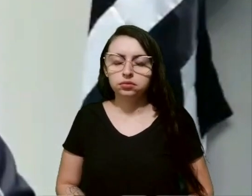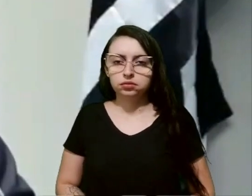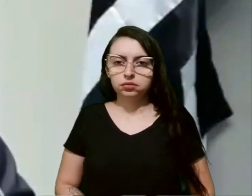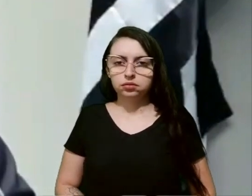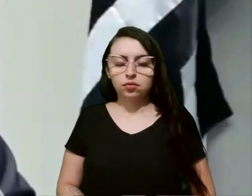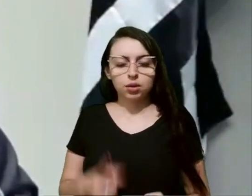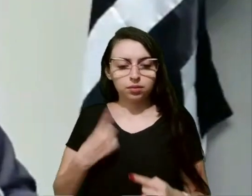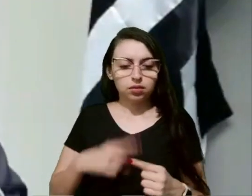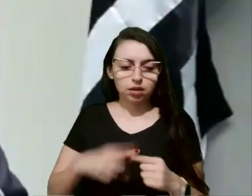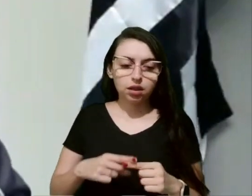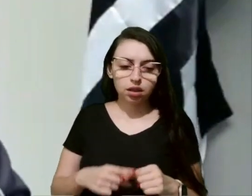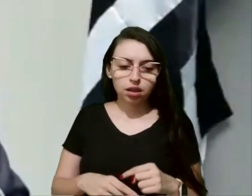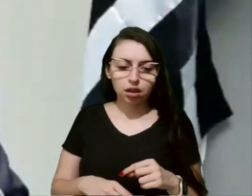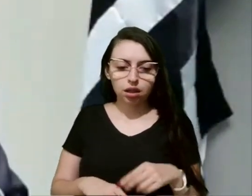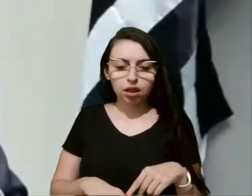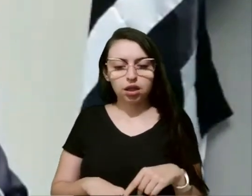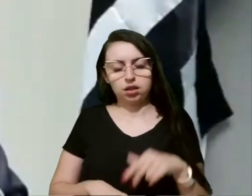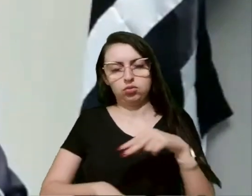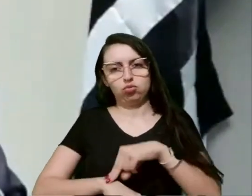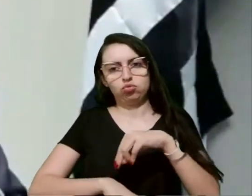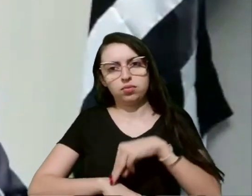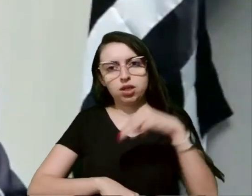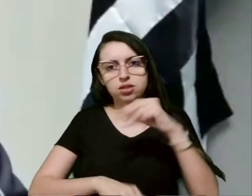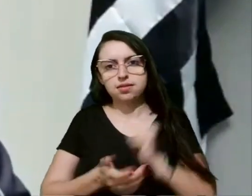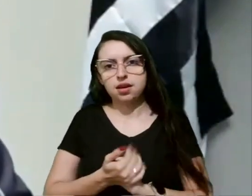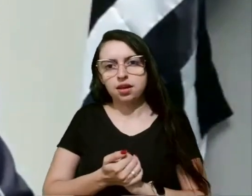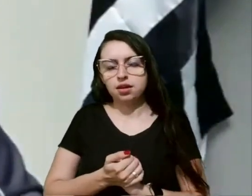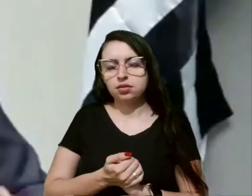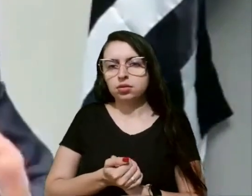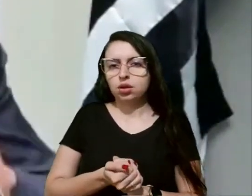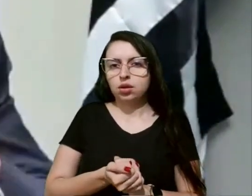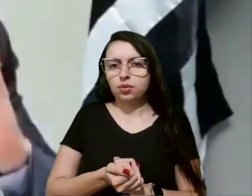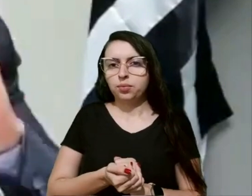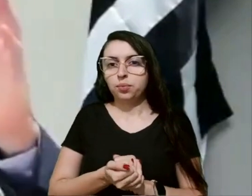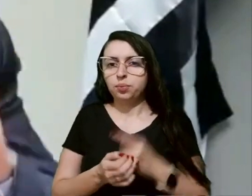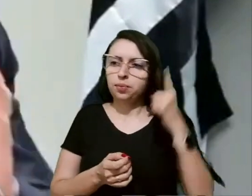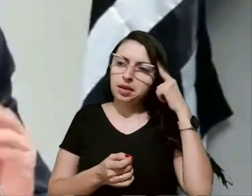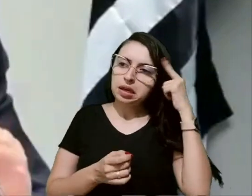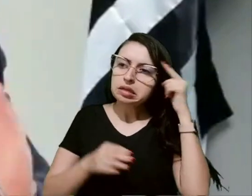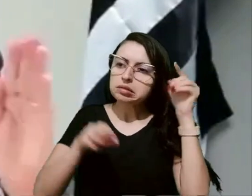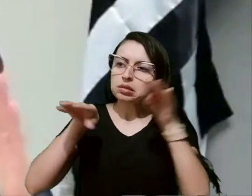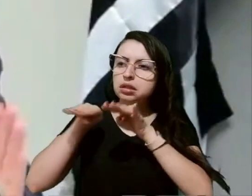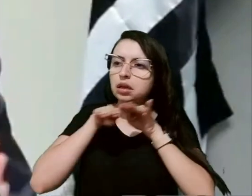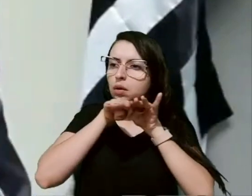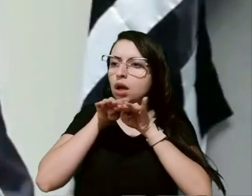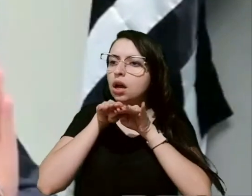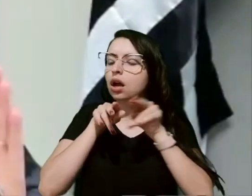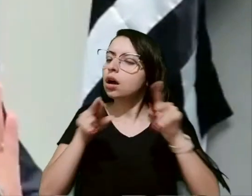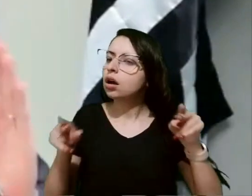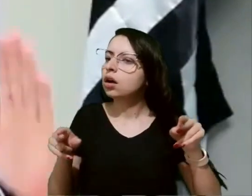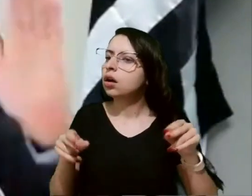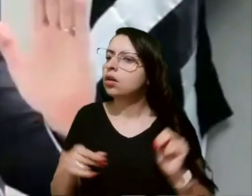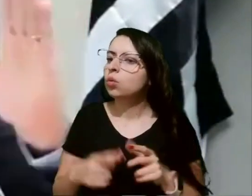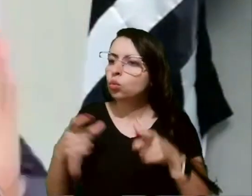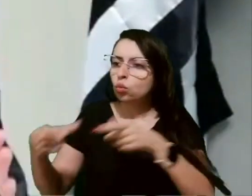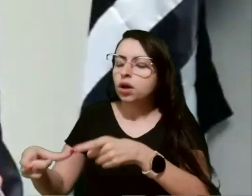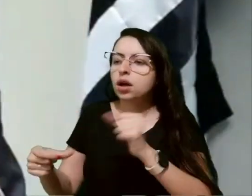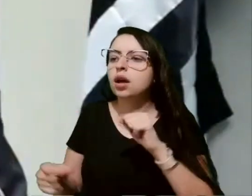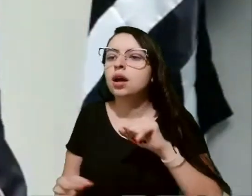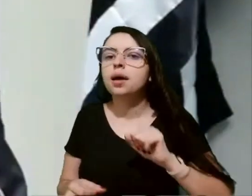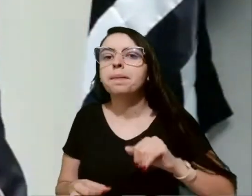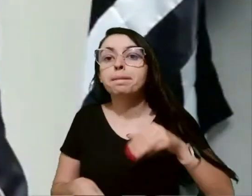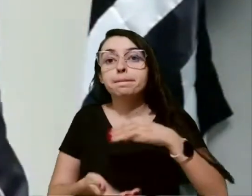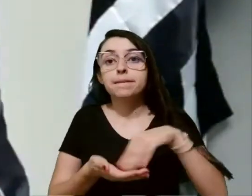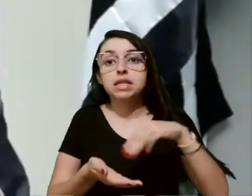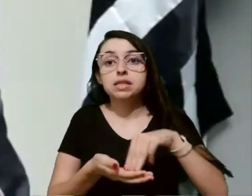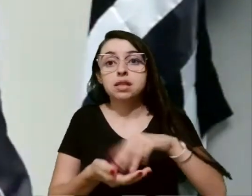E por quê? Porque os magistrados pensam de maneira muito, muito igual. E aí por exemplo, a gente percebeu que uma das câmaras era uma câmara, por exemplo, que tinha origem no Ministério